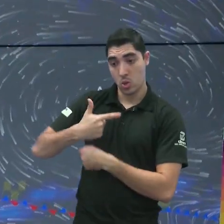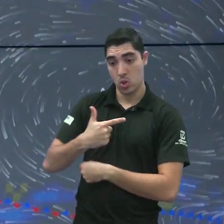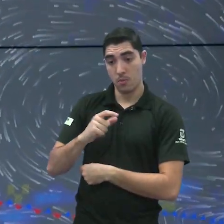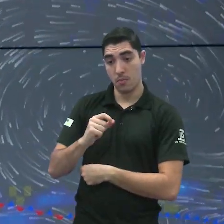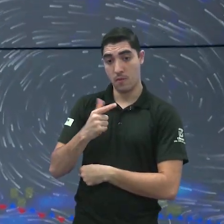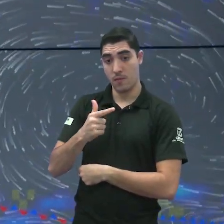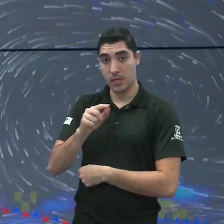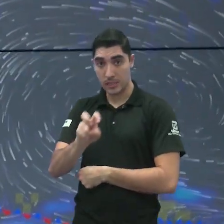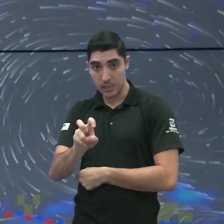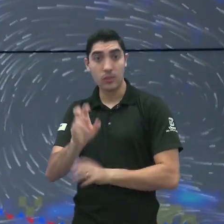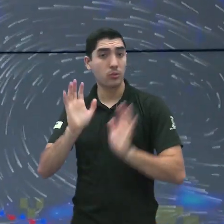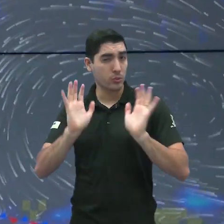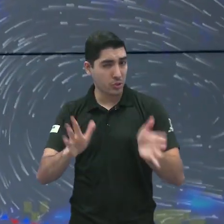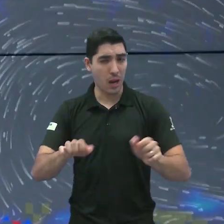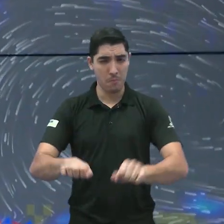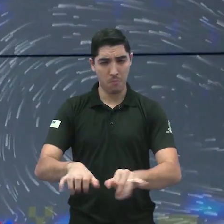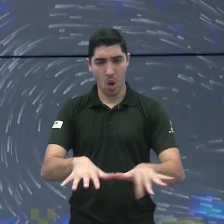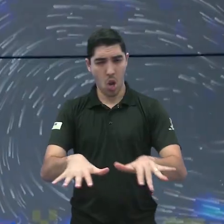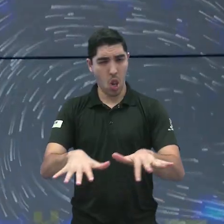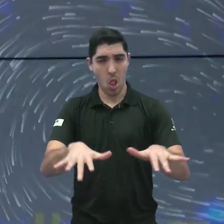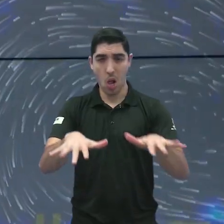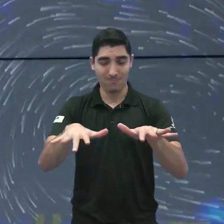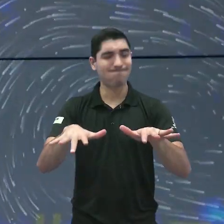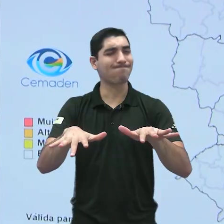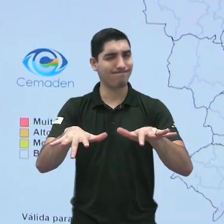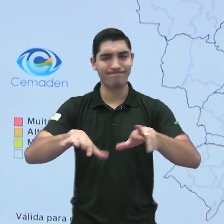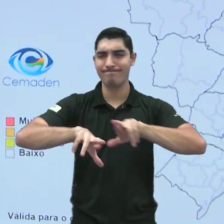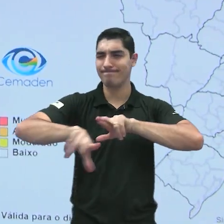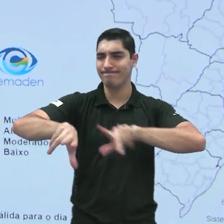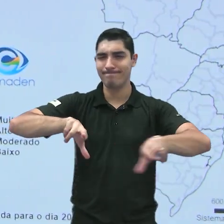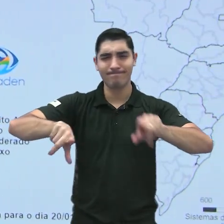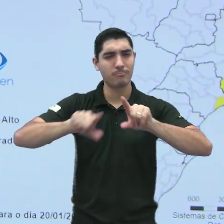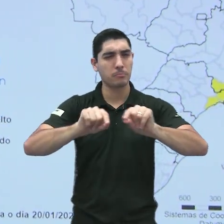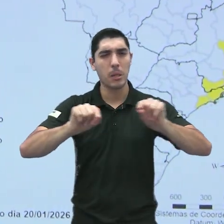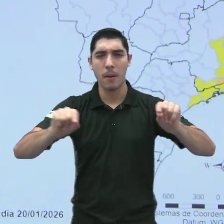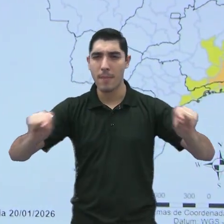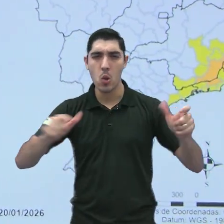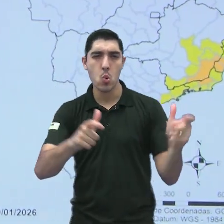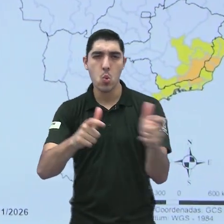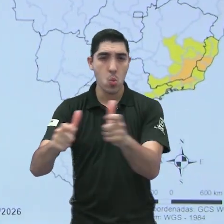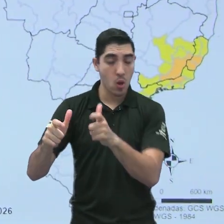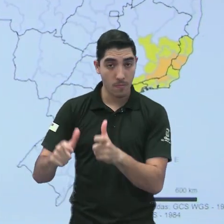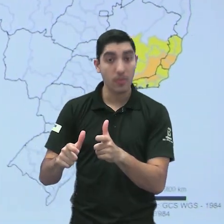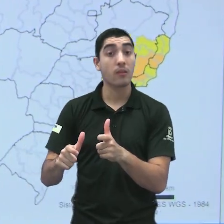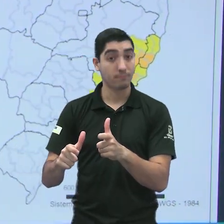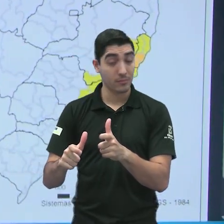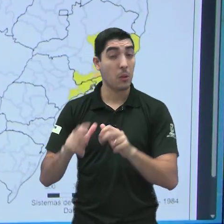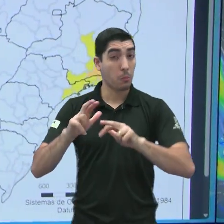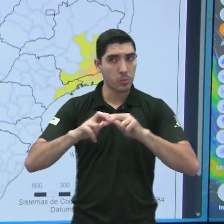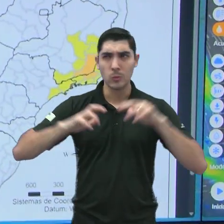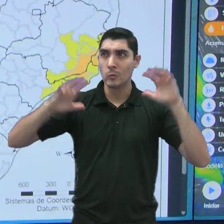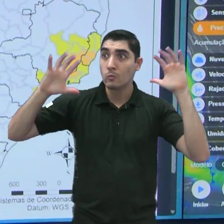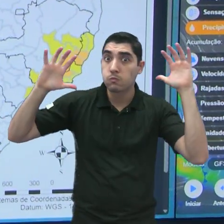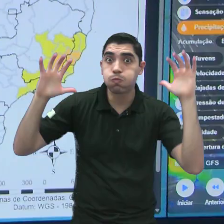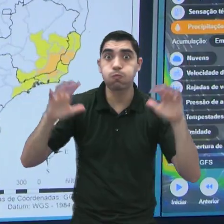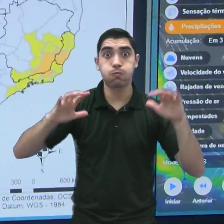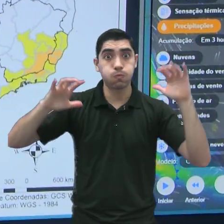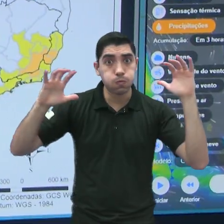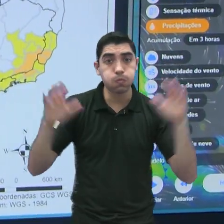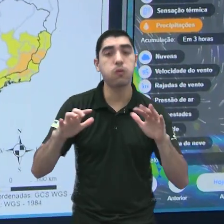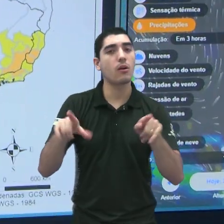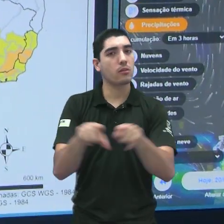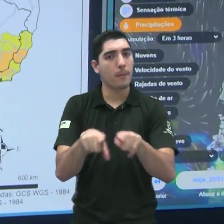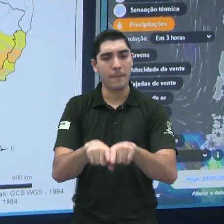por enchentes severas em diversas partes do mundo. Com novos padrões de chuvas torrenciais, inundações em